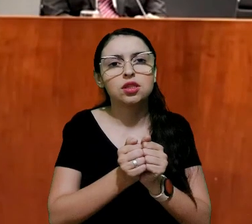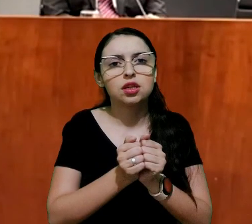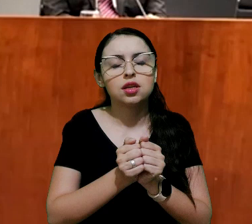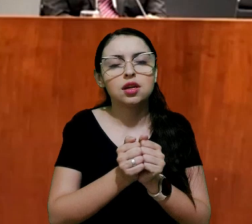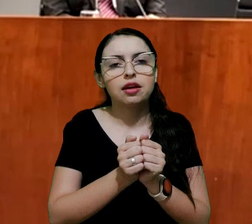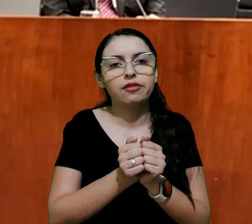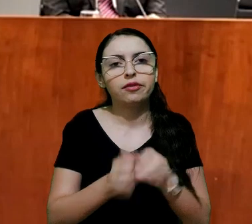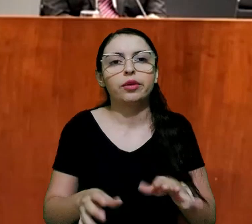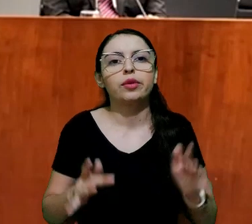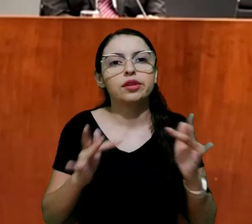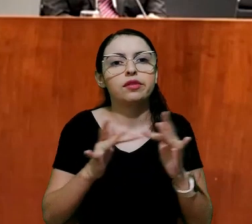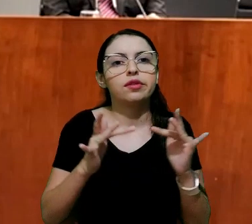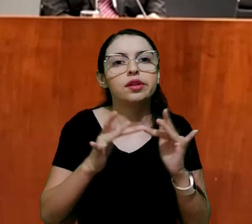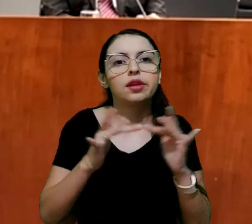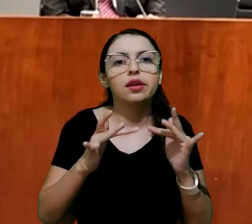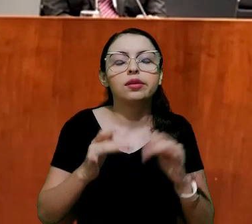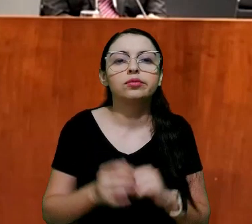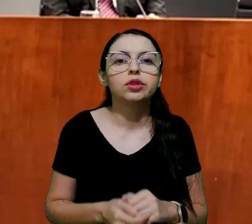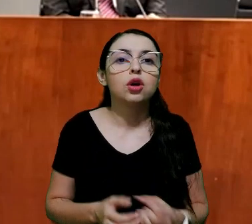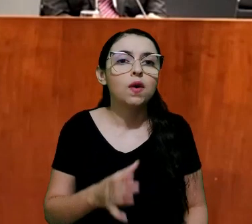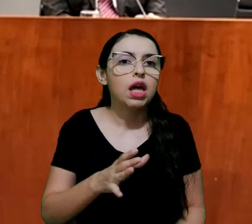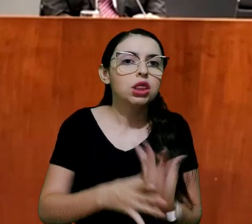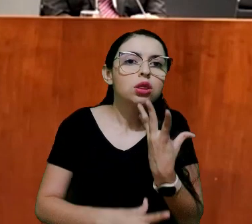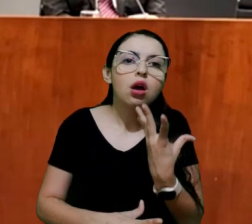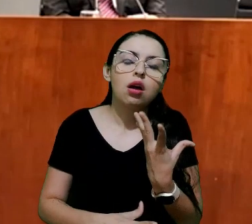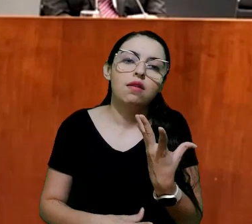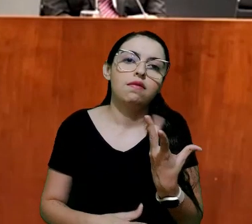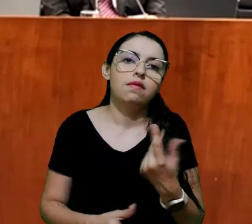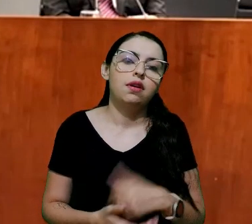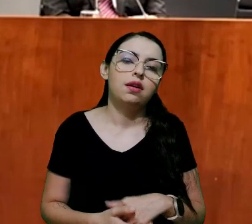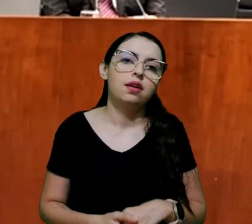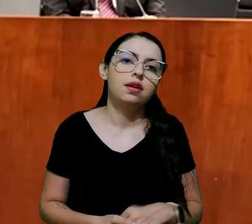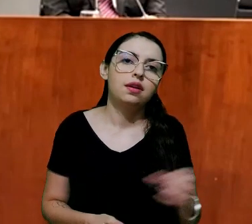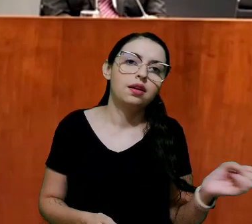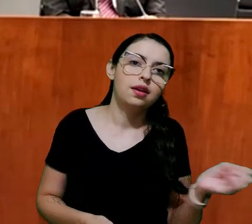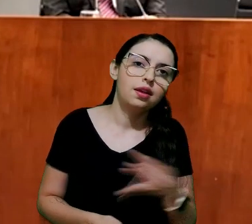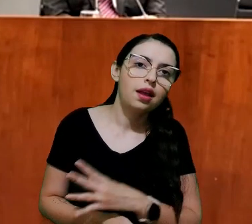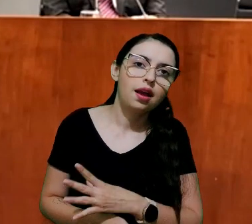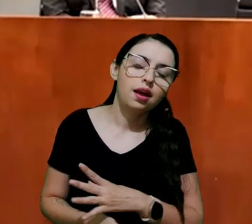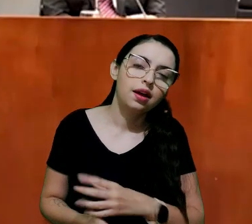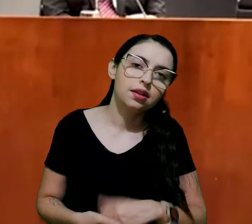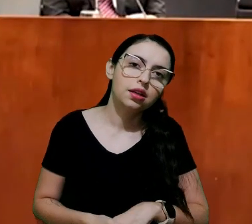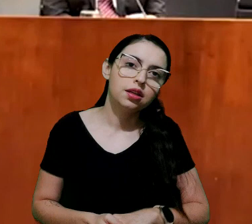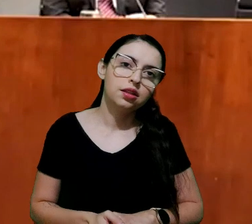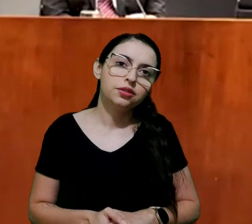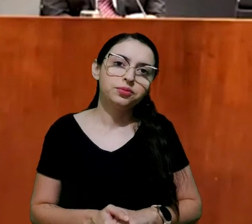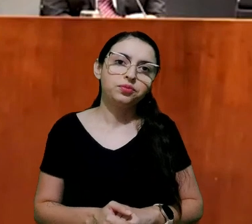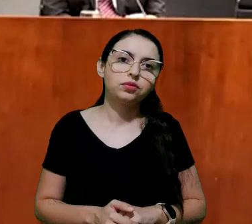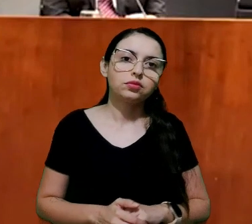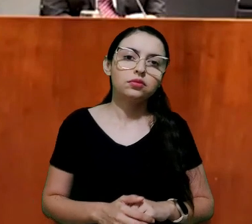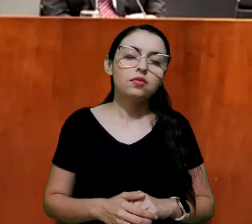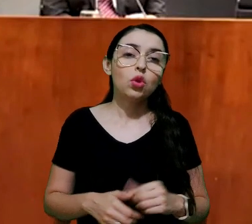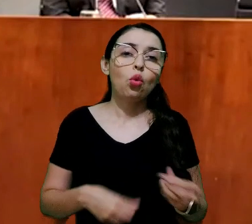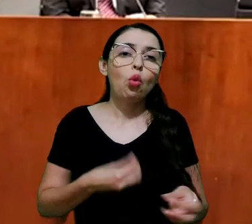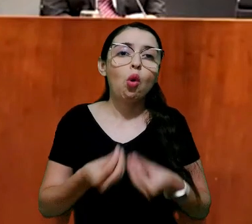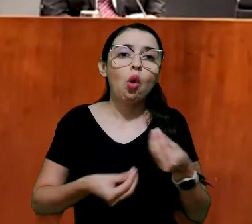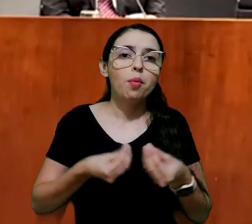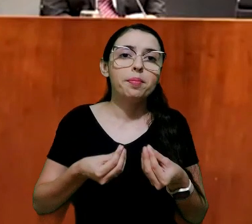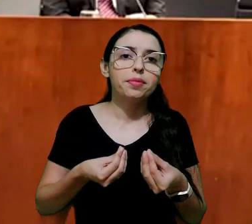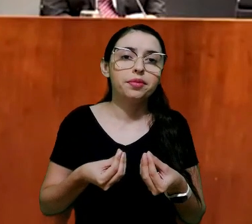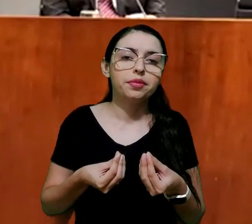é um fenômeno de fato que se estabelece de maneira a fazer com que o